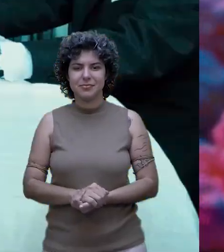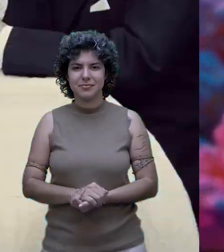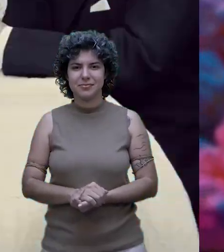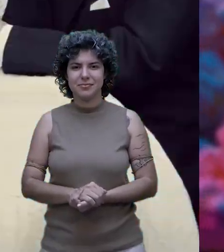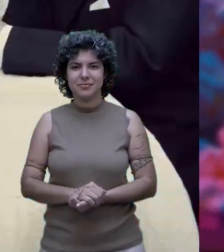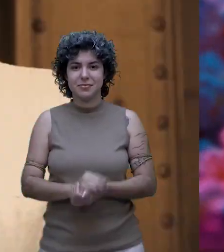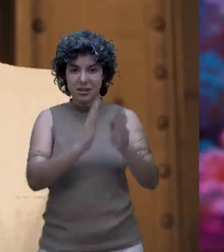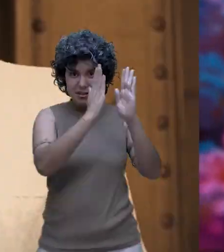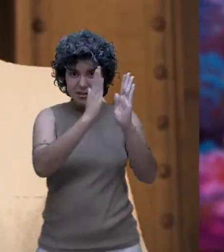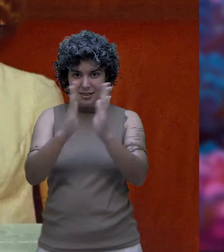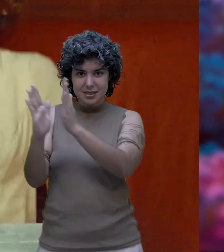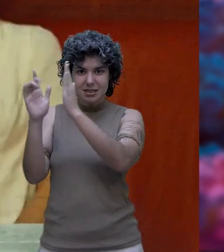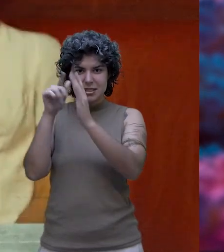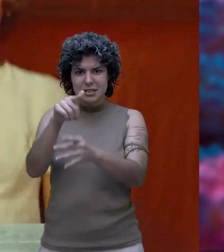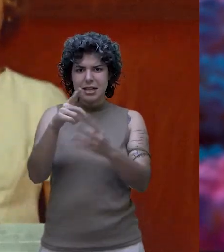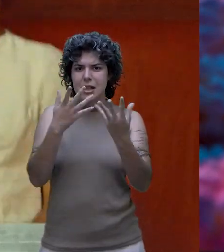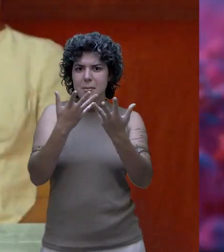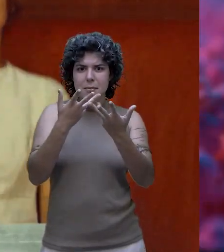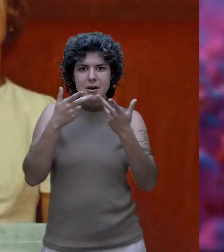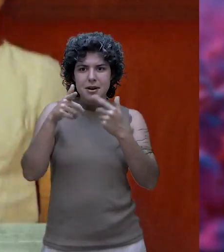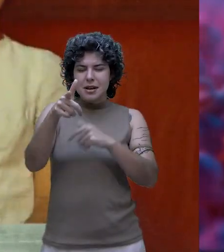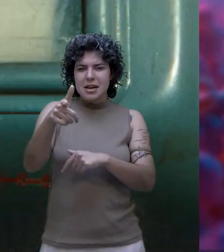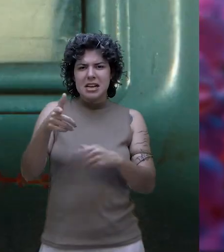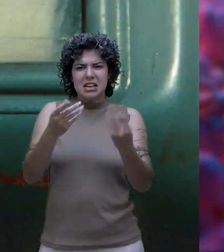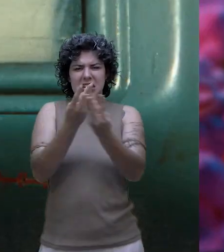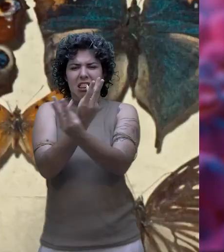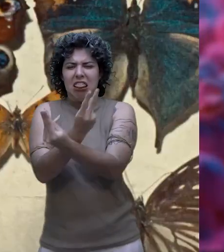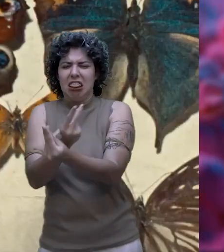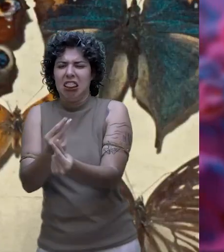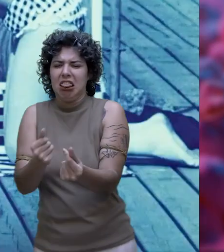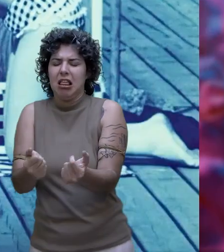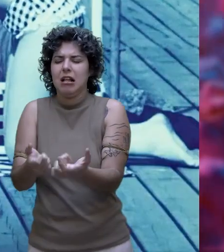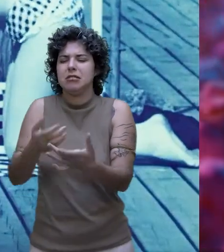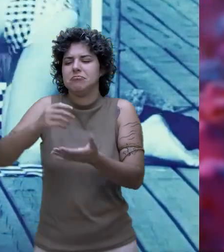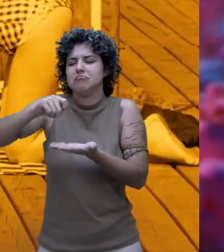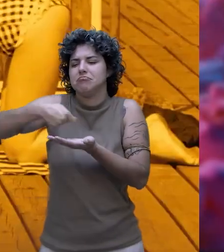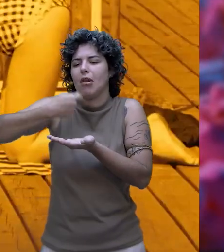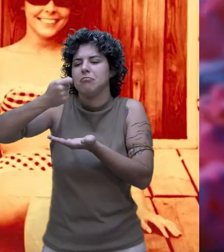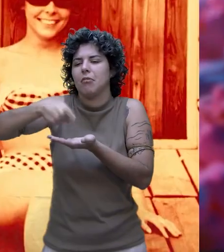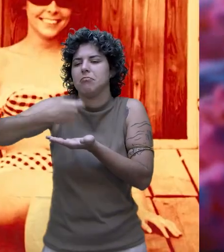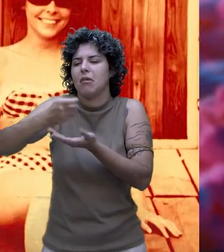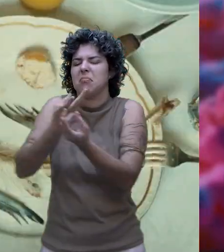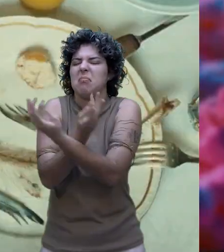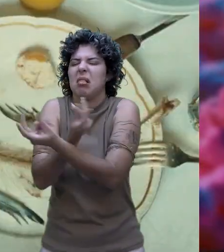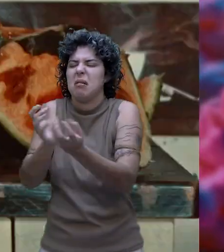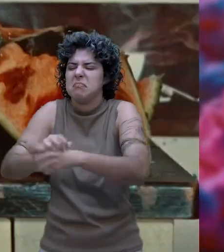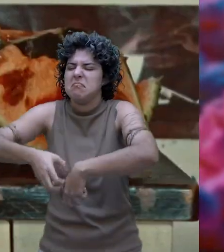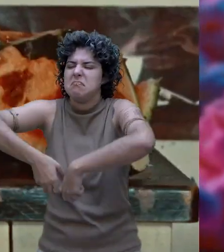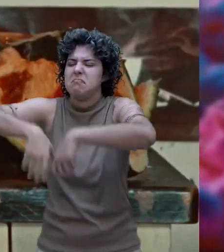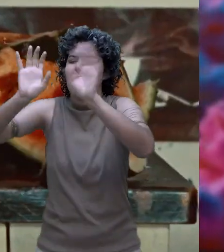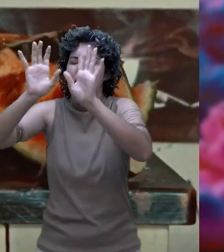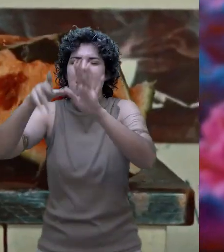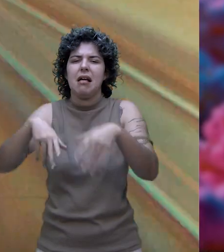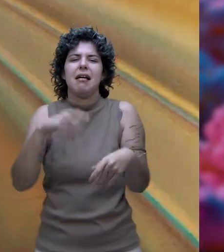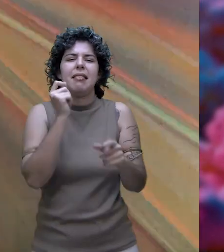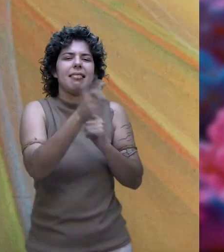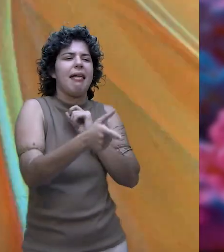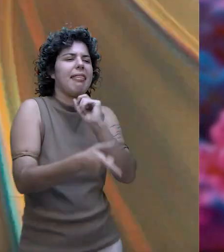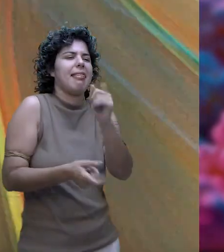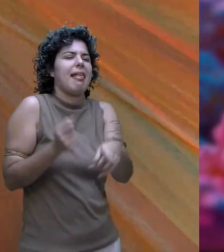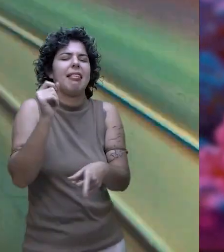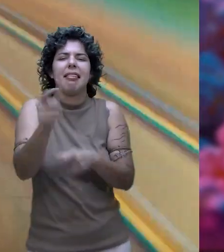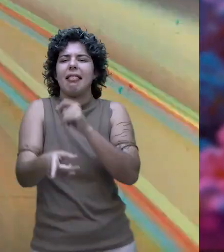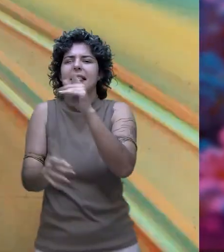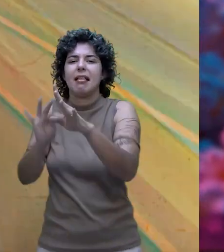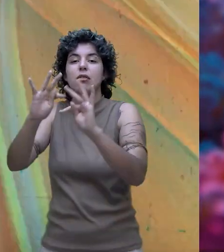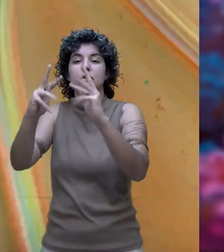Em cenas surrealistas, elas detonam jantares, tocam terror e zombam de toda a regra social. Um filme banido na época,